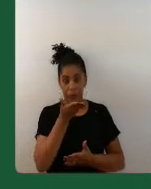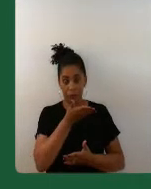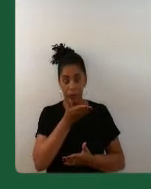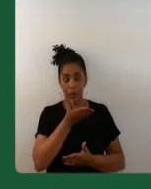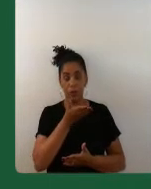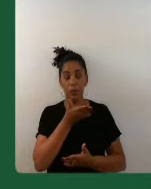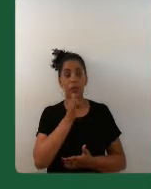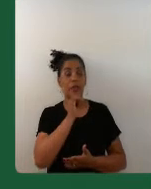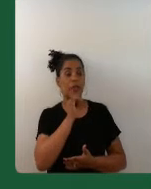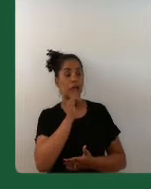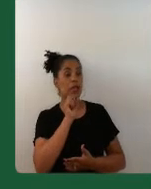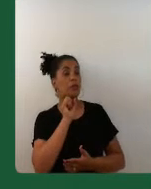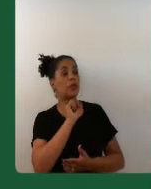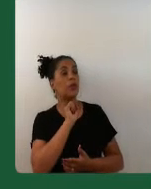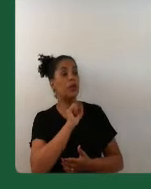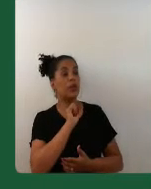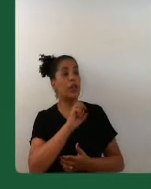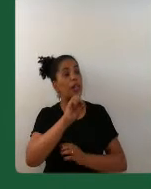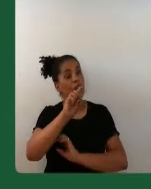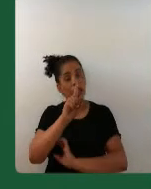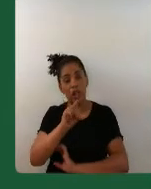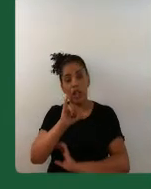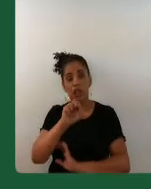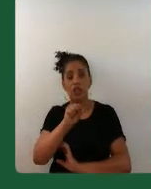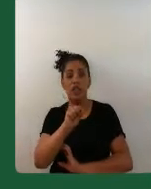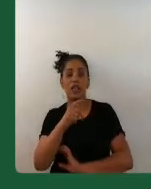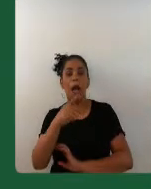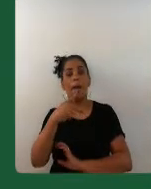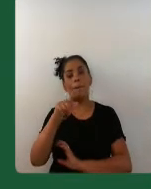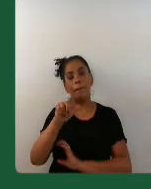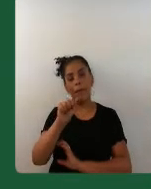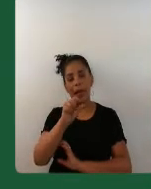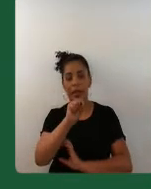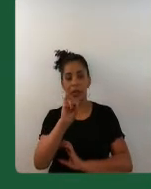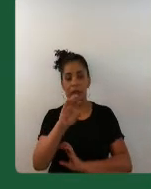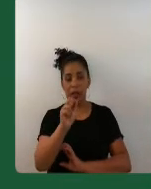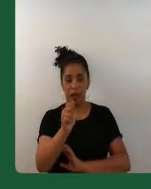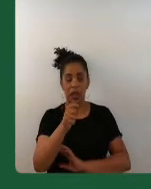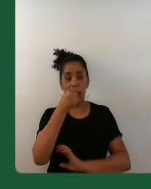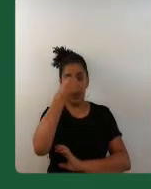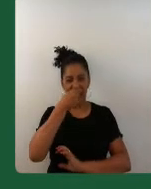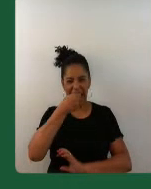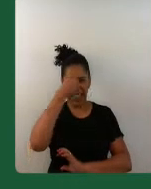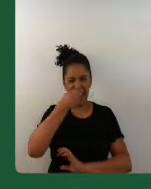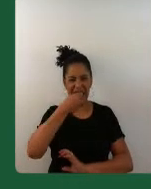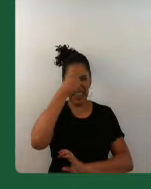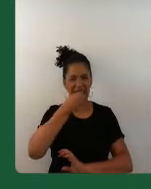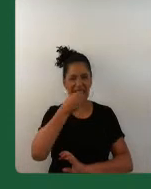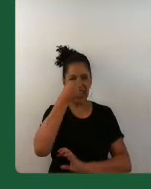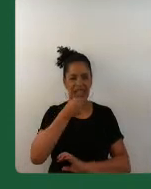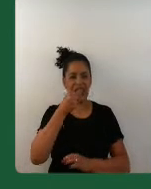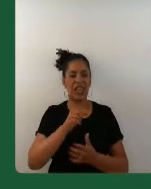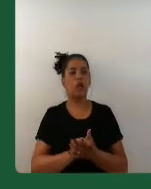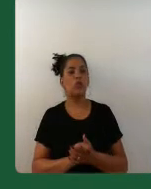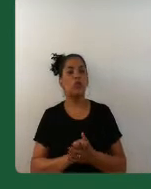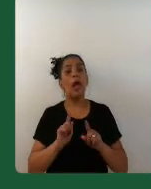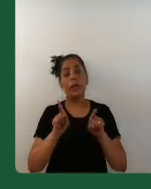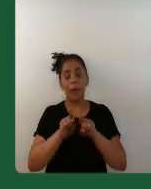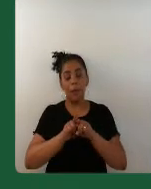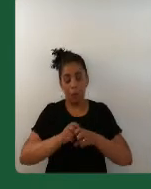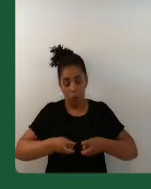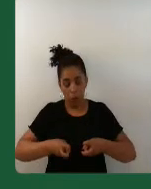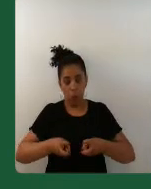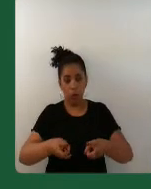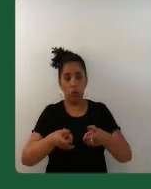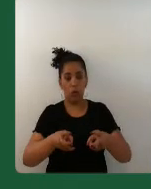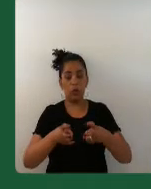temos as displasias crânio-frontonasais, podemos aqui, que realizamos também a cirurgia